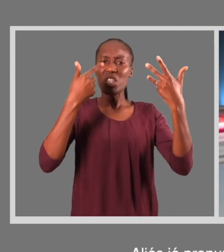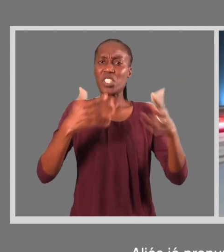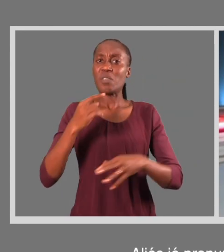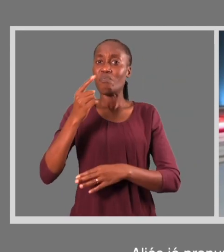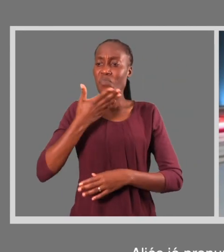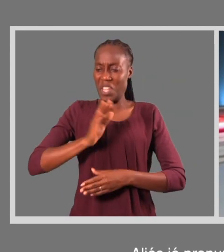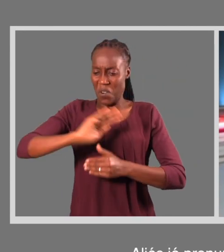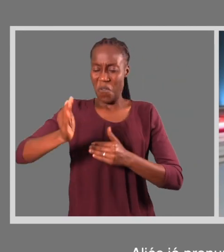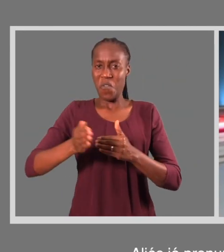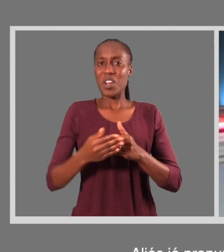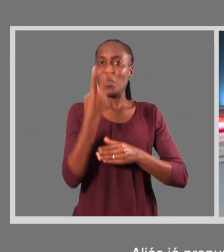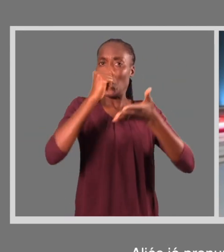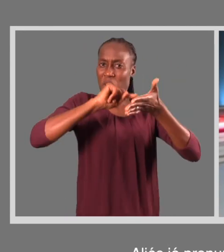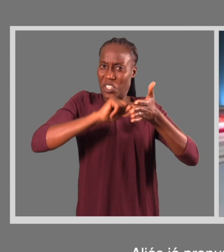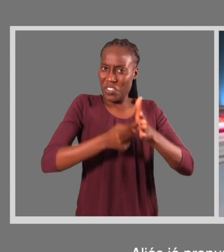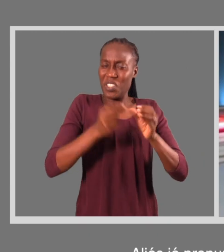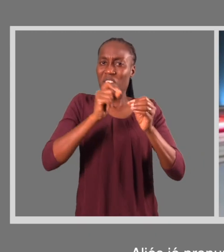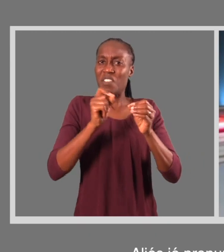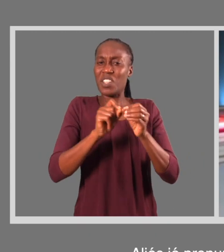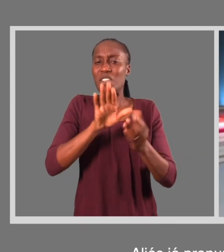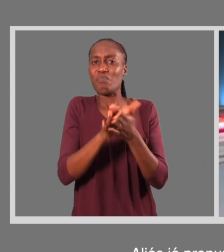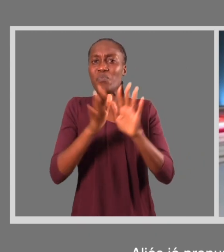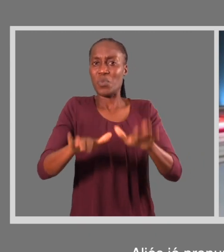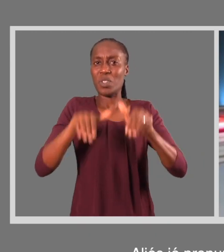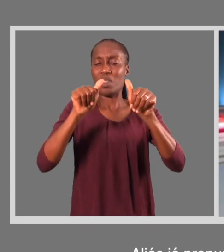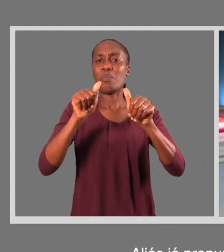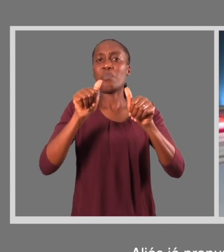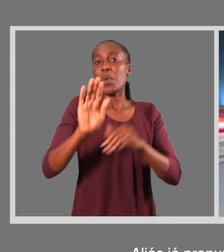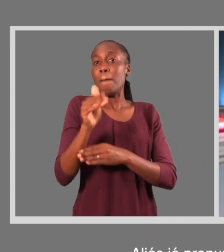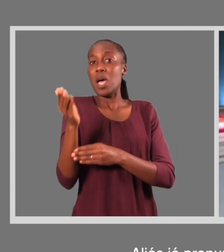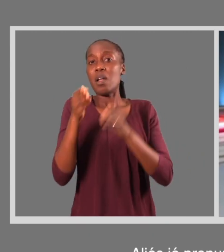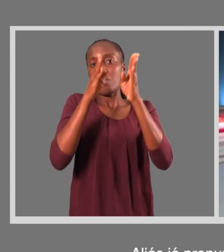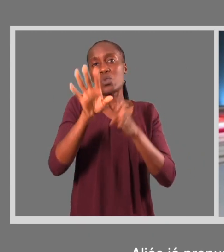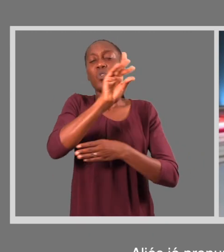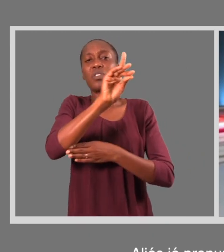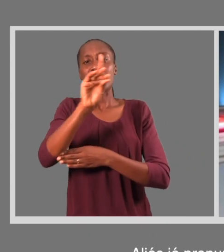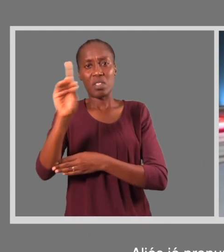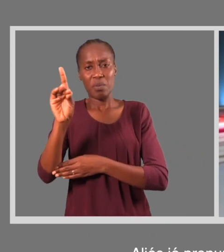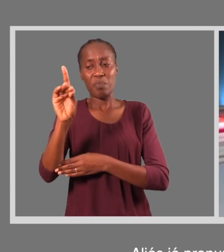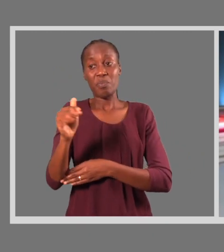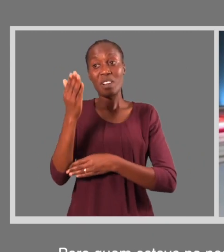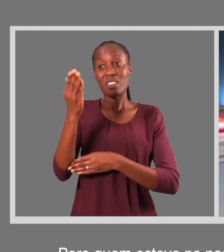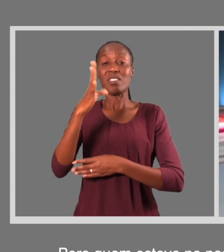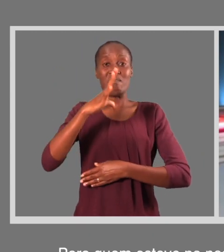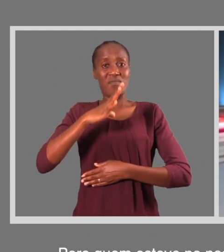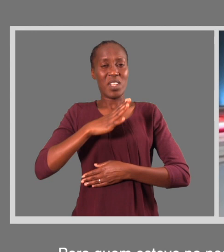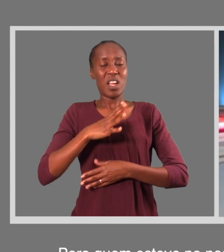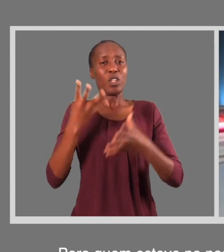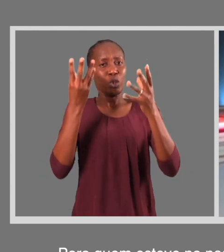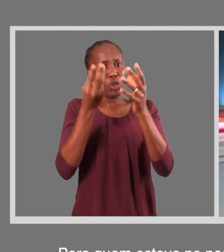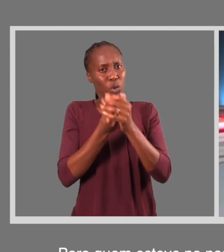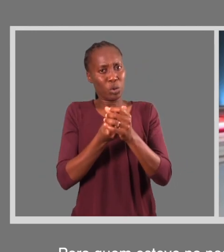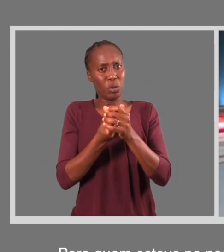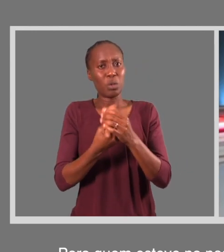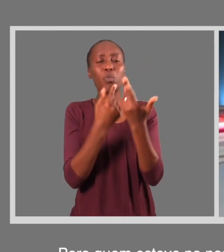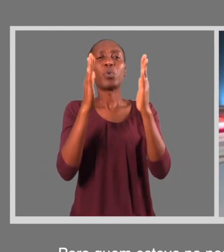pronunciou que vai se recandertar para este mesmo órgão de pessoas com deficiência para si, que esteve